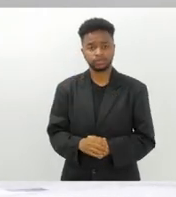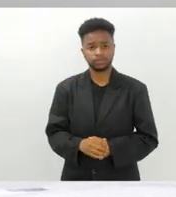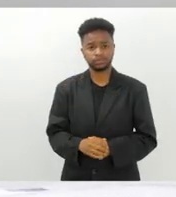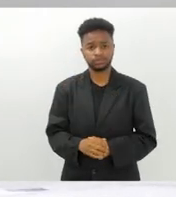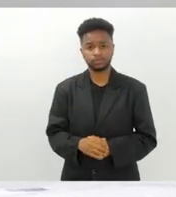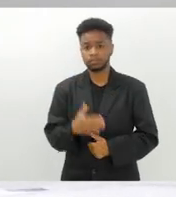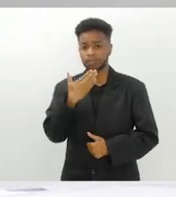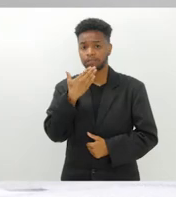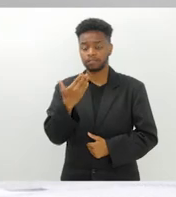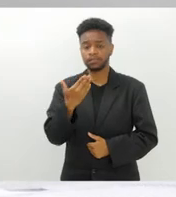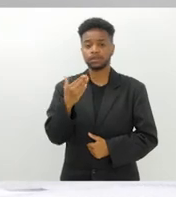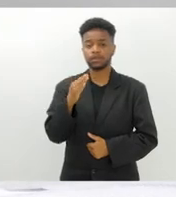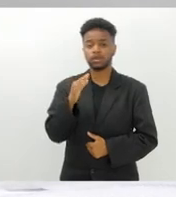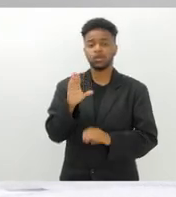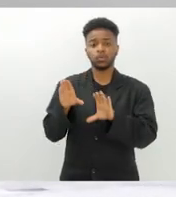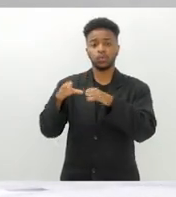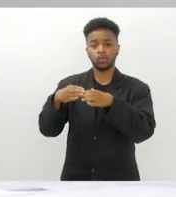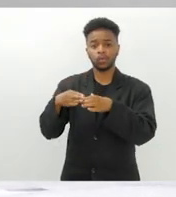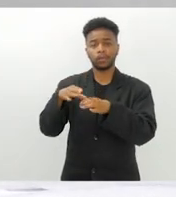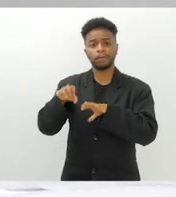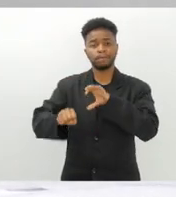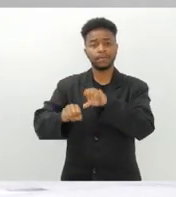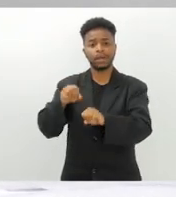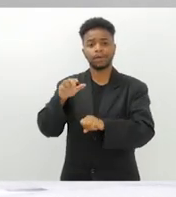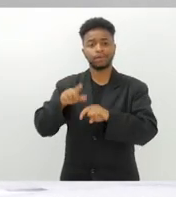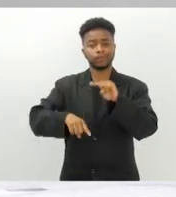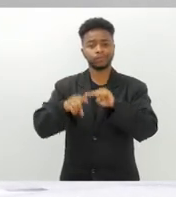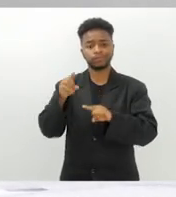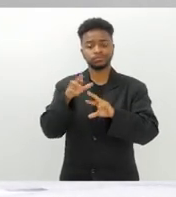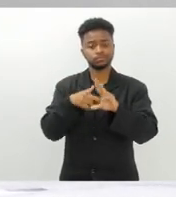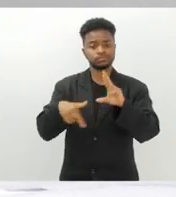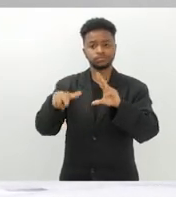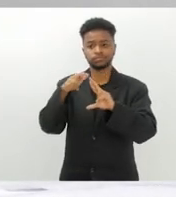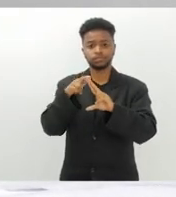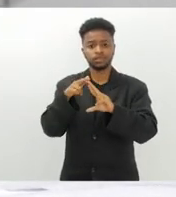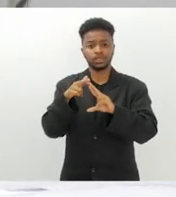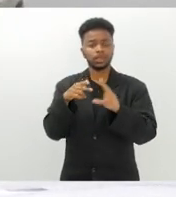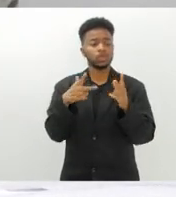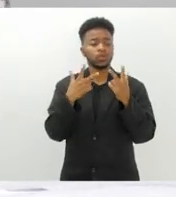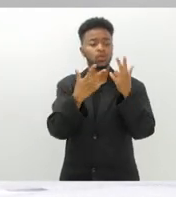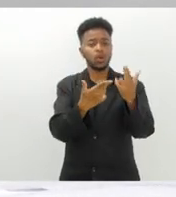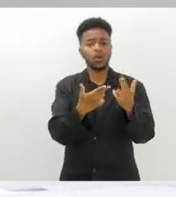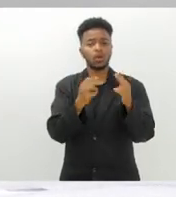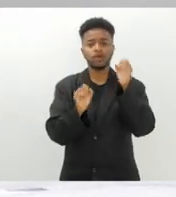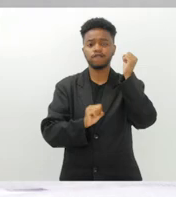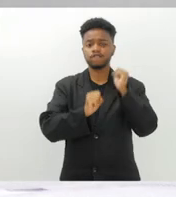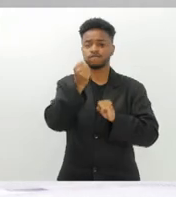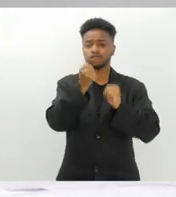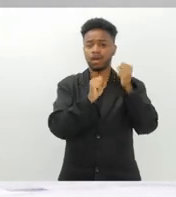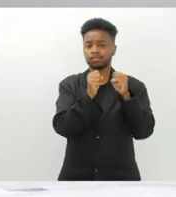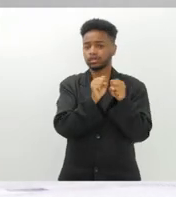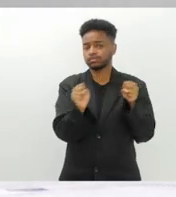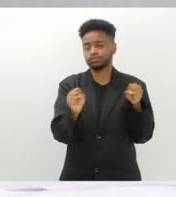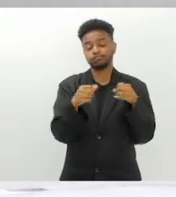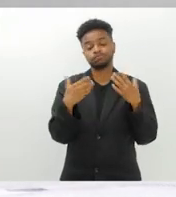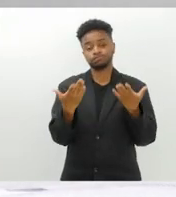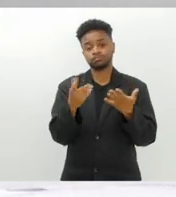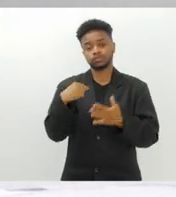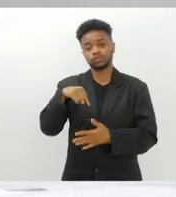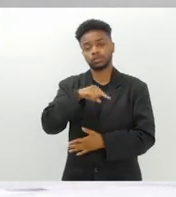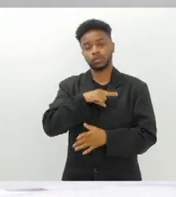pobre cooperativa de catadores tudo que se exige para uma siderúrgica ou para uma coisa do gênero. Então, nós